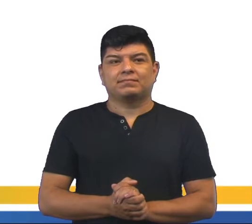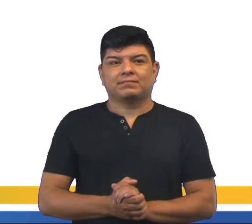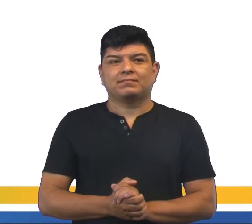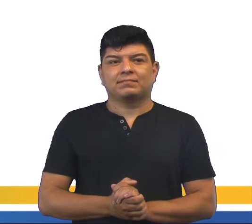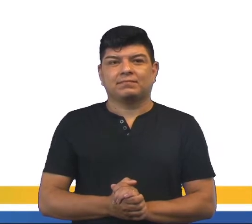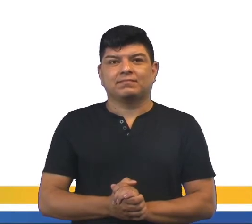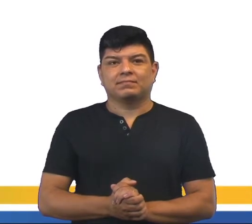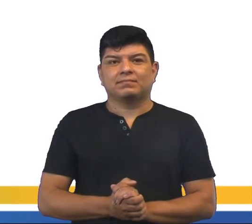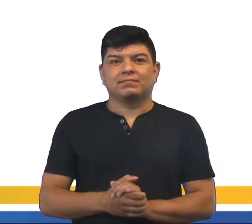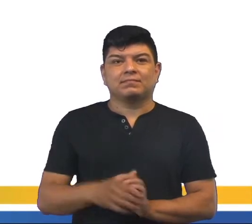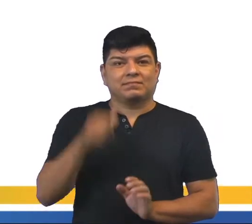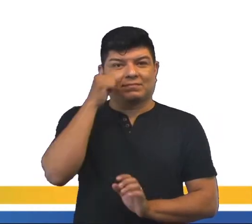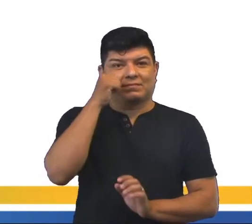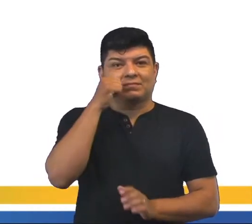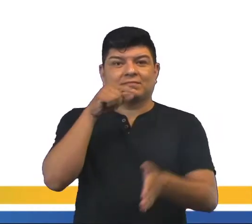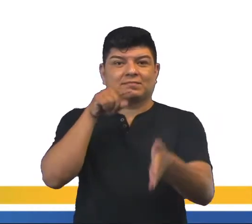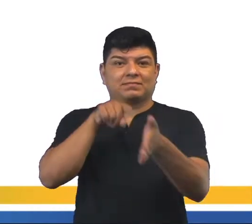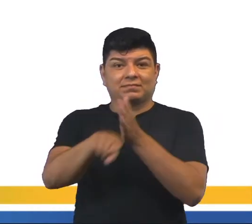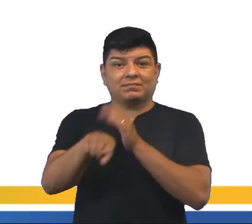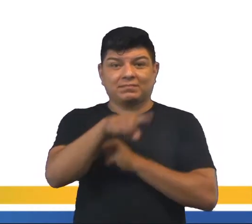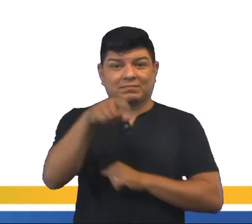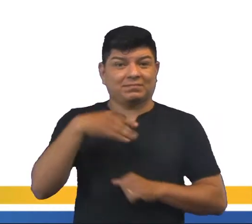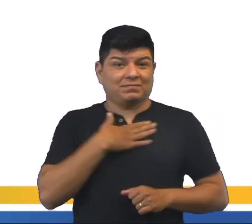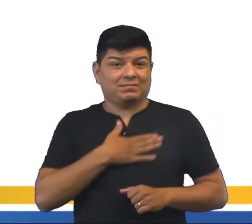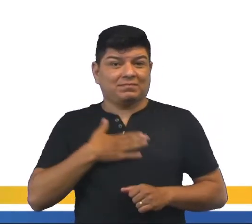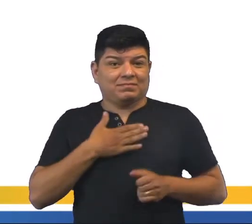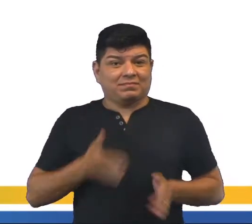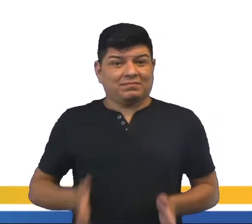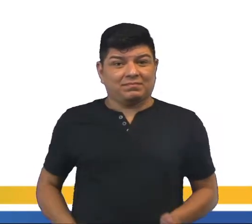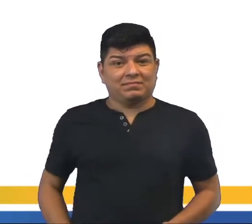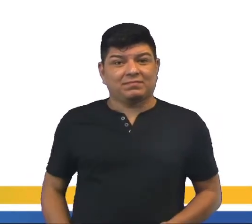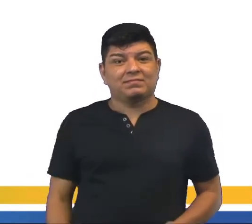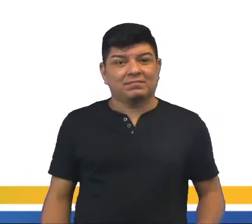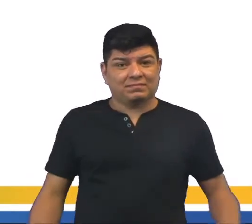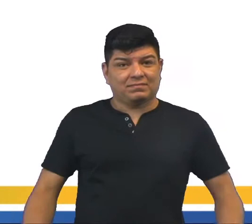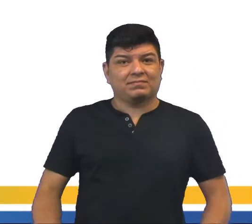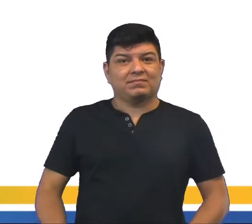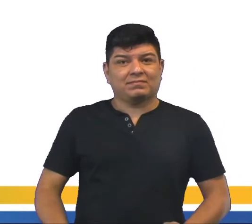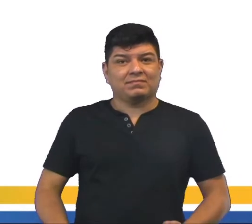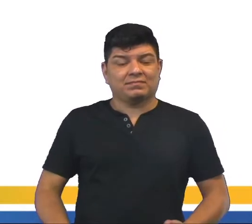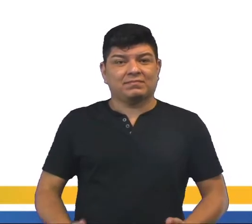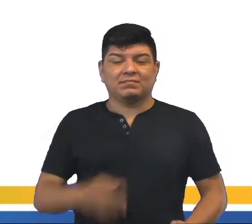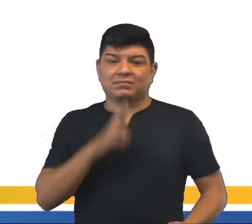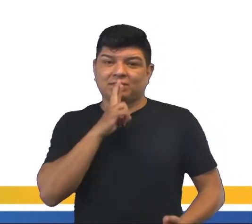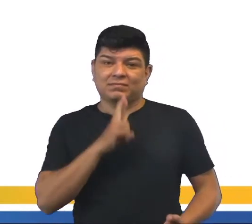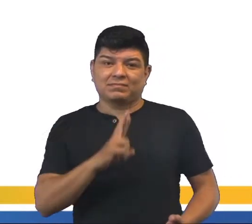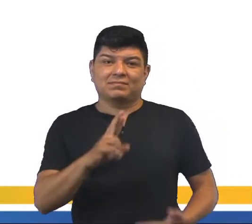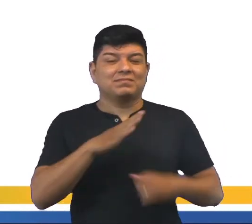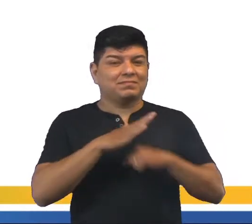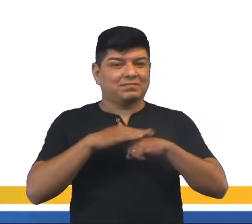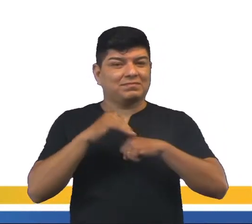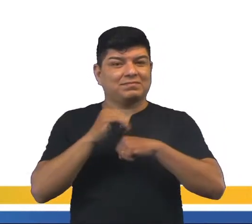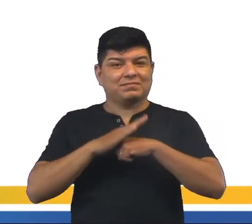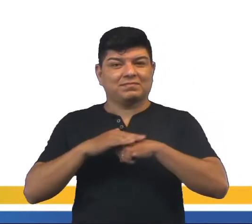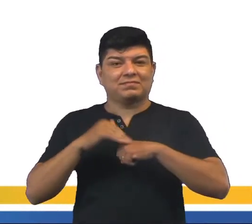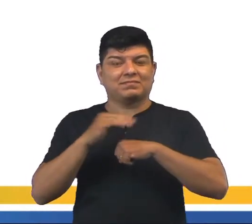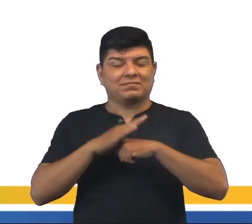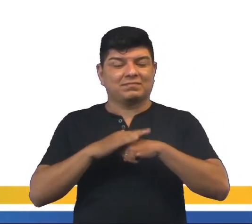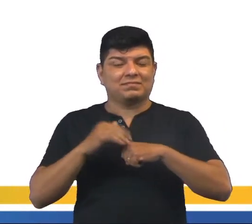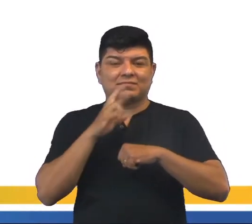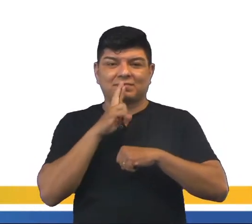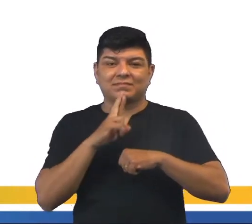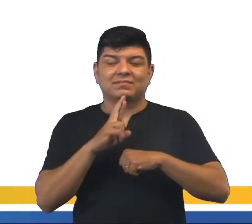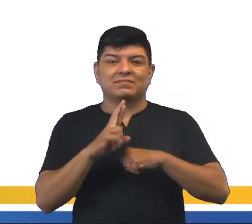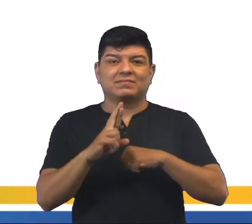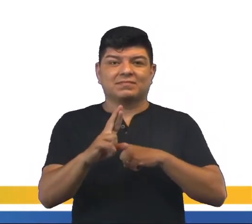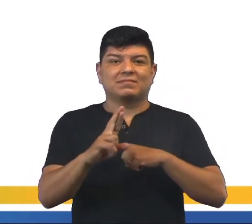seja, né, a moça pergunta aí, você gosta da minha saia? Aí ele responde, carinho, né, uma forma carinhosa